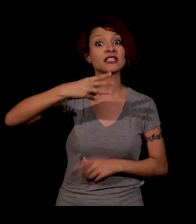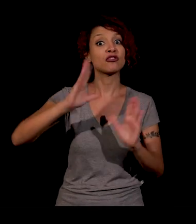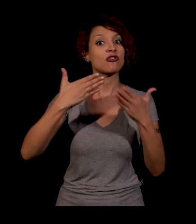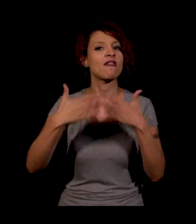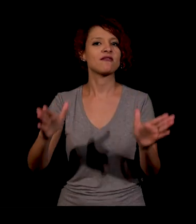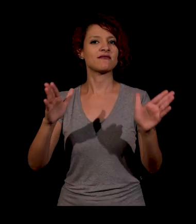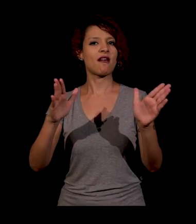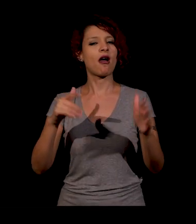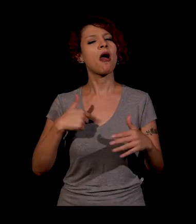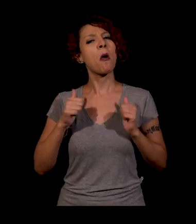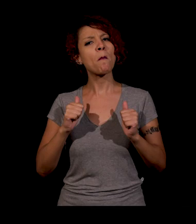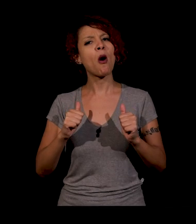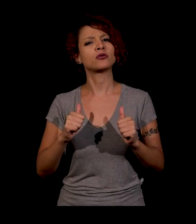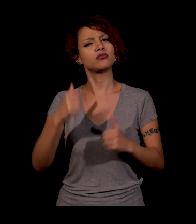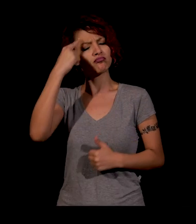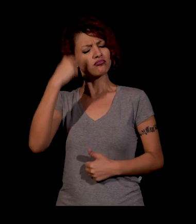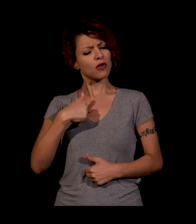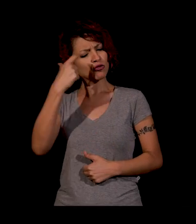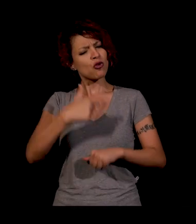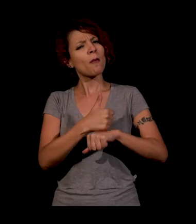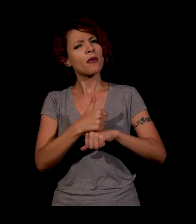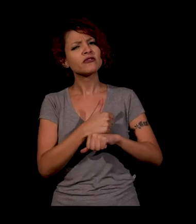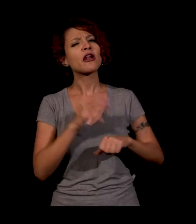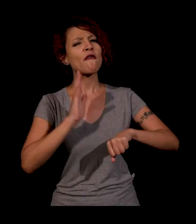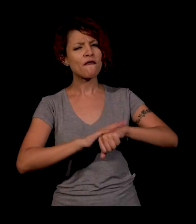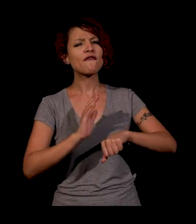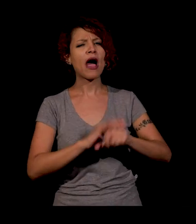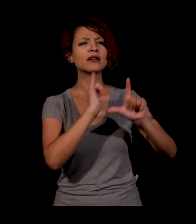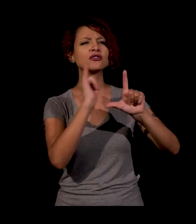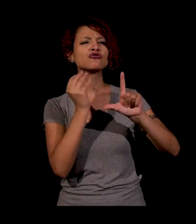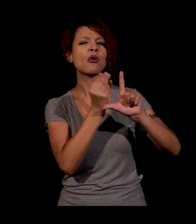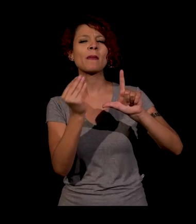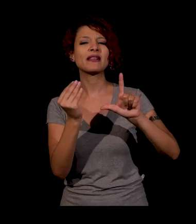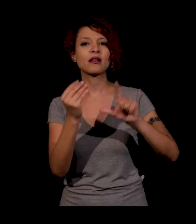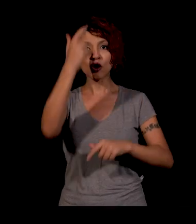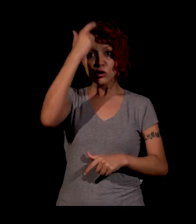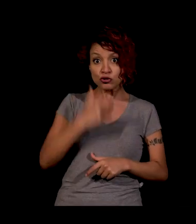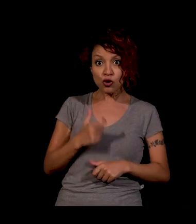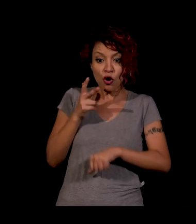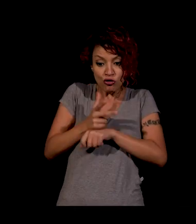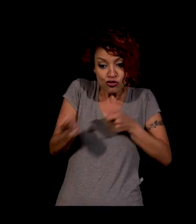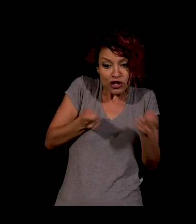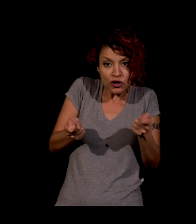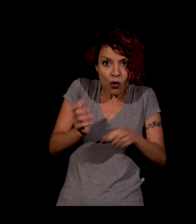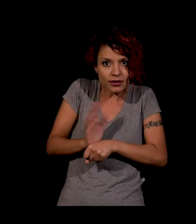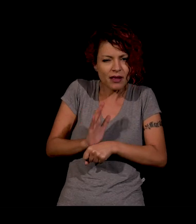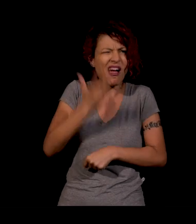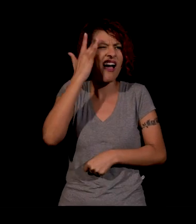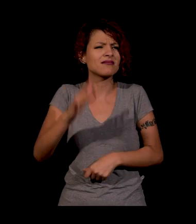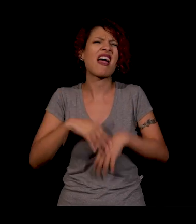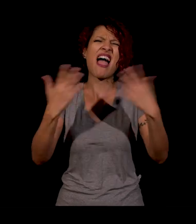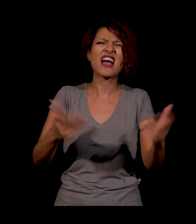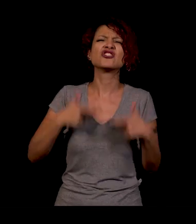Então acho que eu posso me considerar uma documentarista. Mas eu não sei se eu sou diretora de cinema. Ah, também não sei. Eu acho um saco